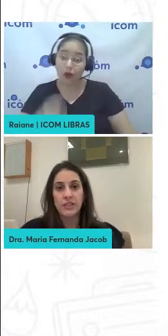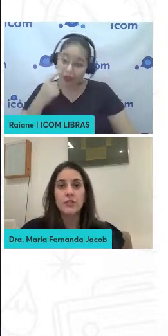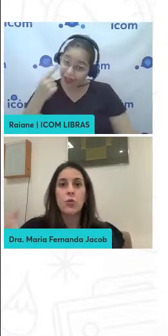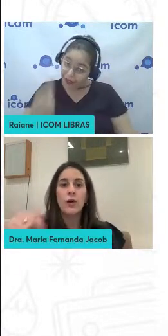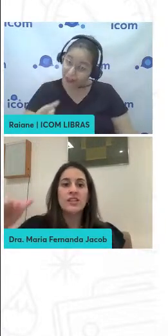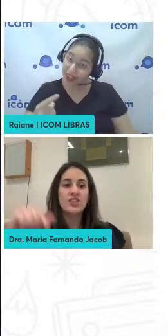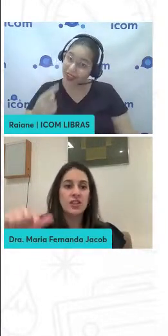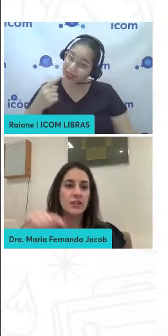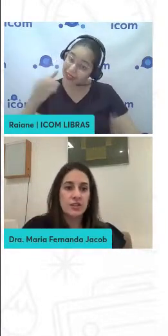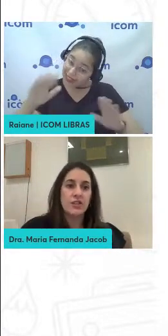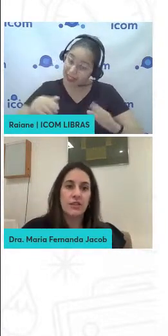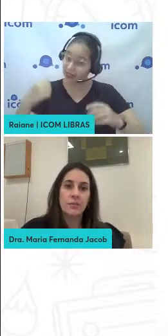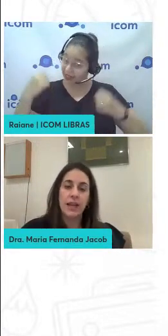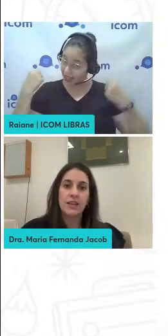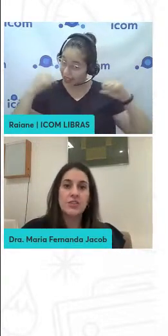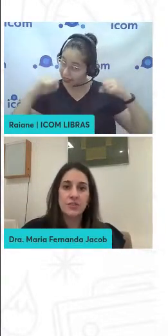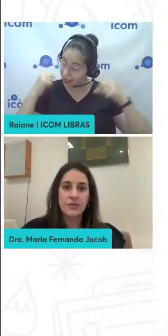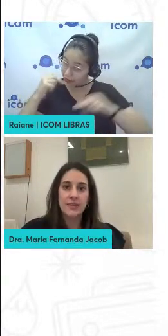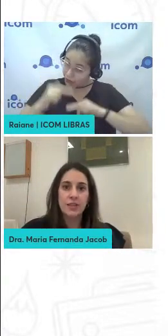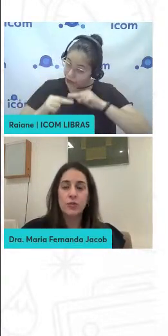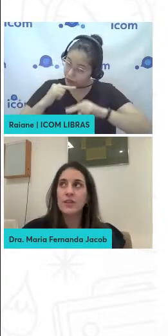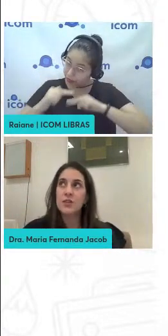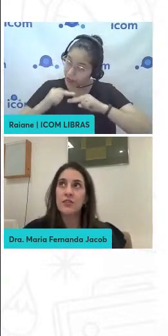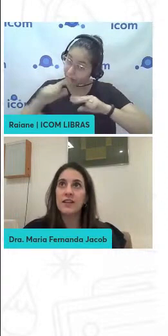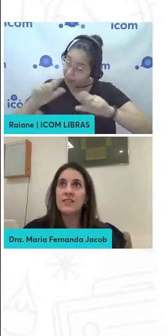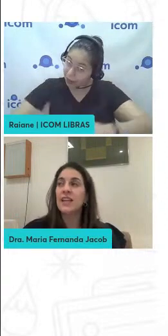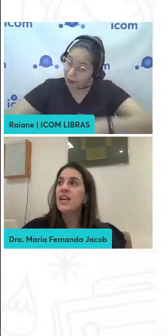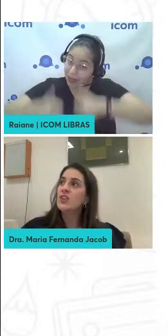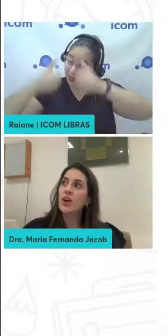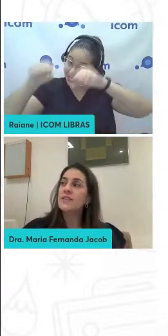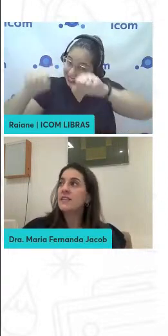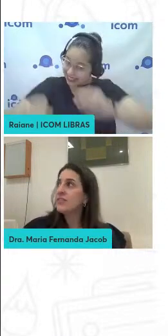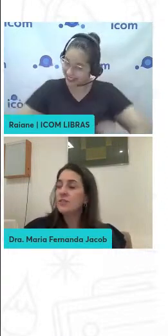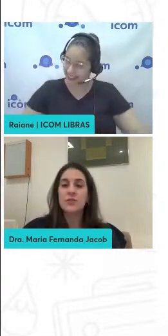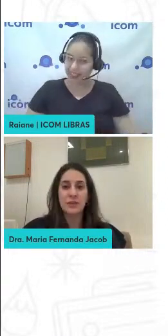está melhorando quantitativamente, do que só falar